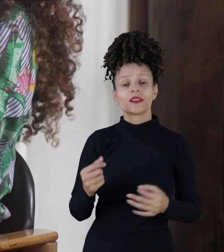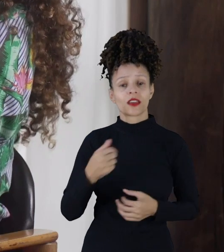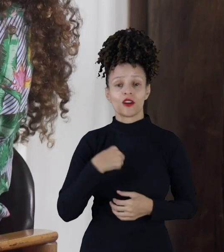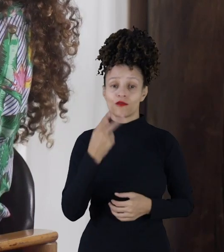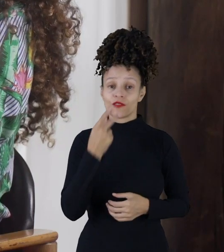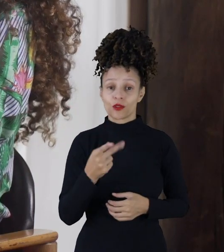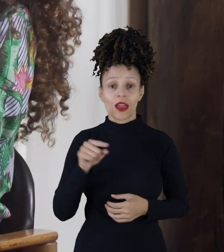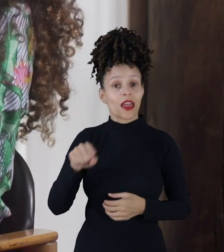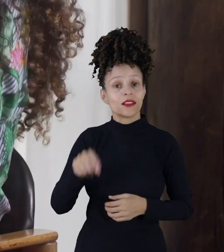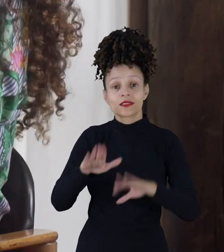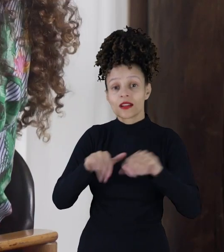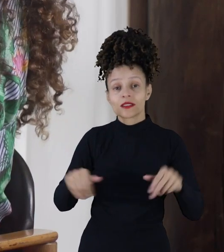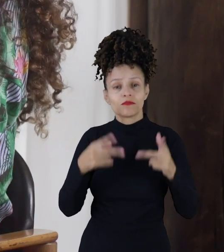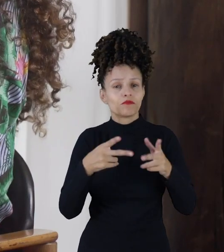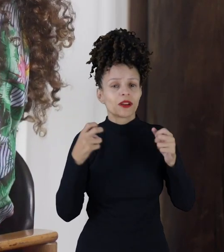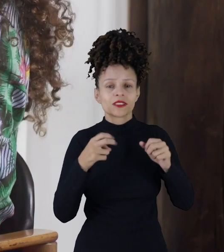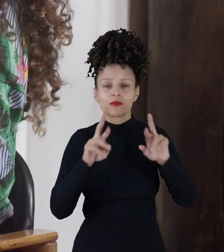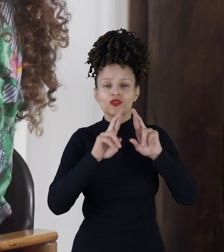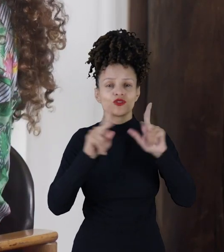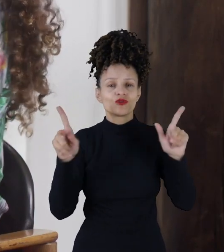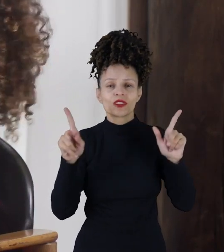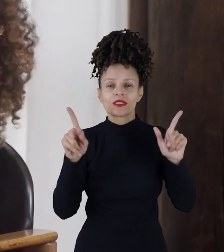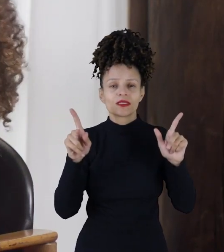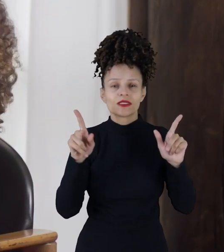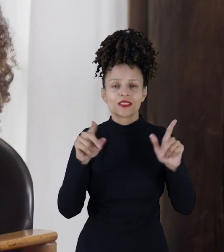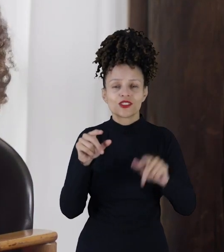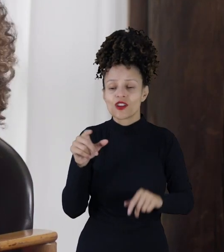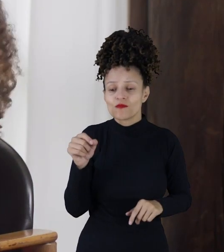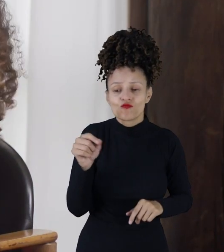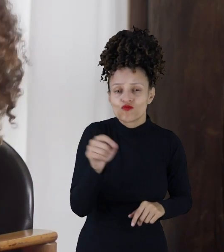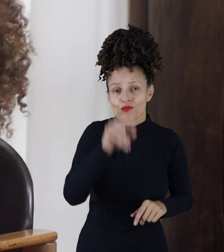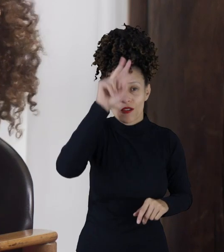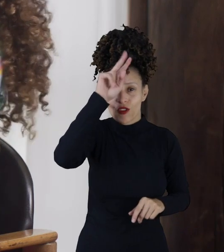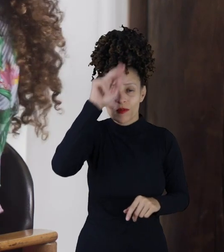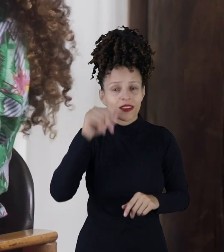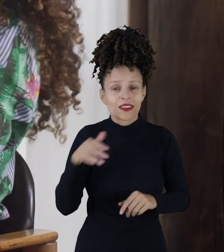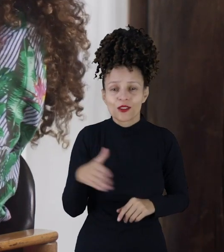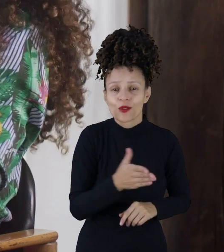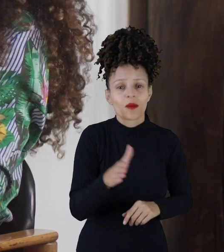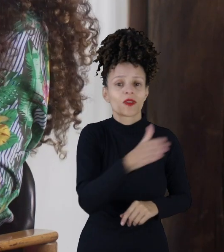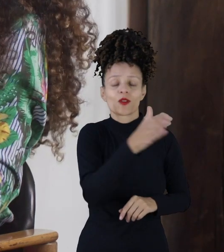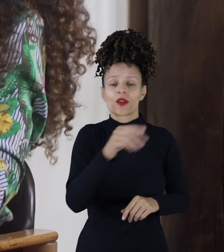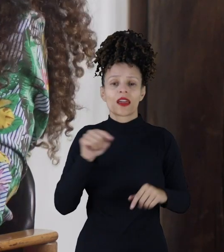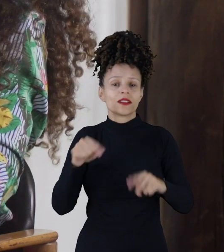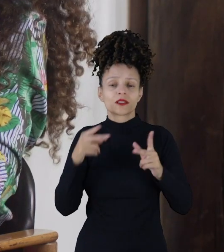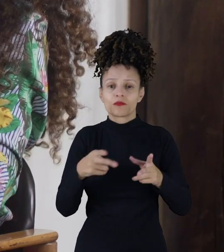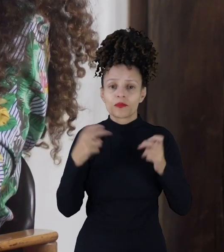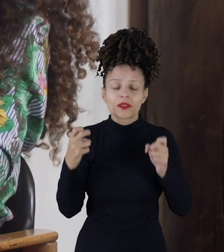né? Eu falo assim, gente, eles percebem a diferença do desvio de uma formiguinha né, no